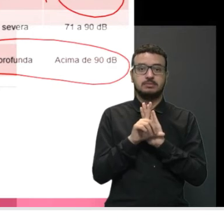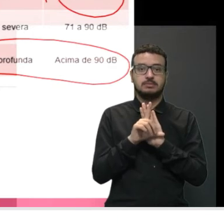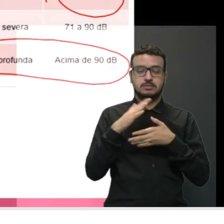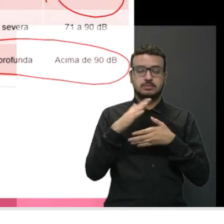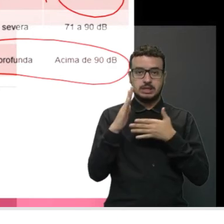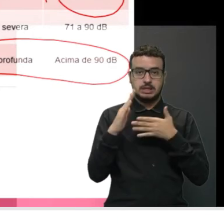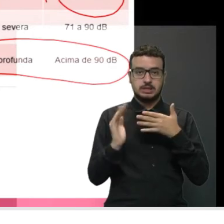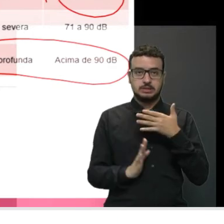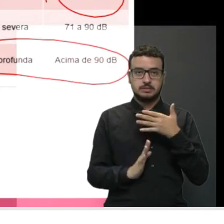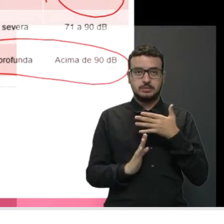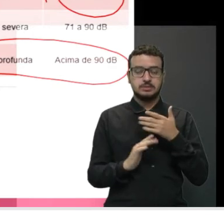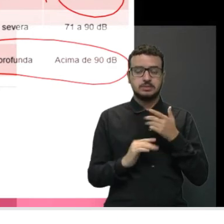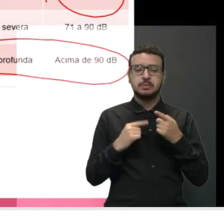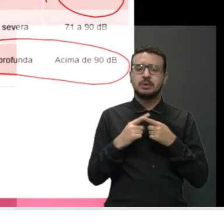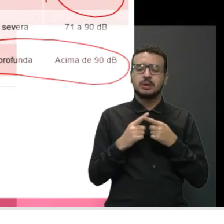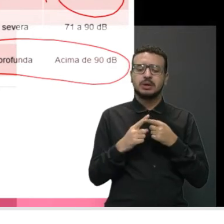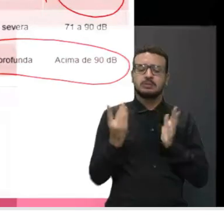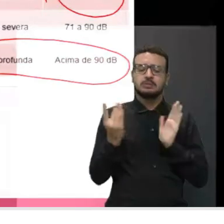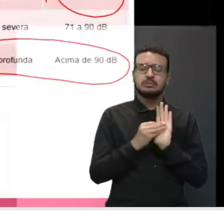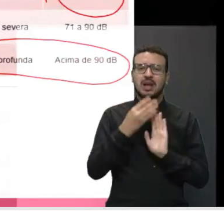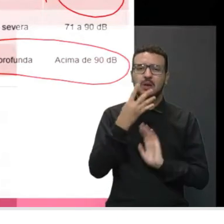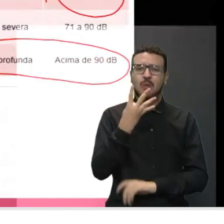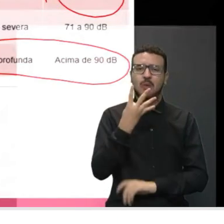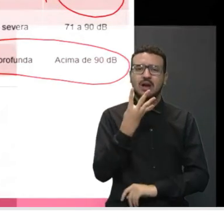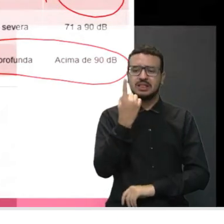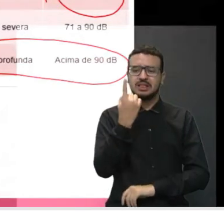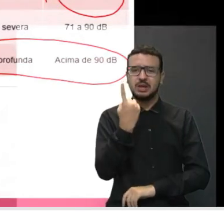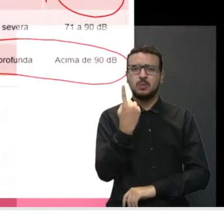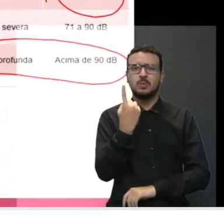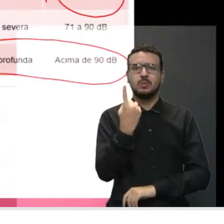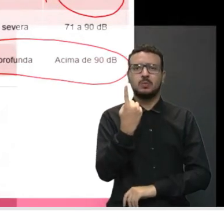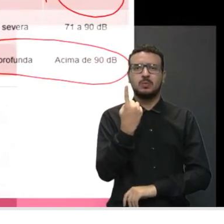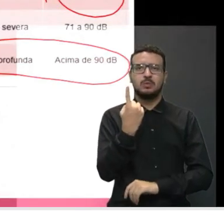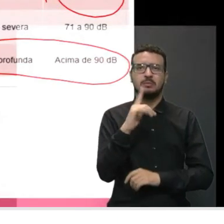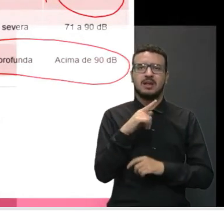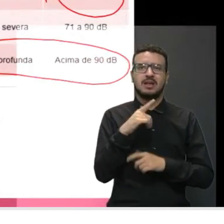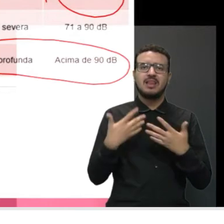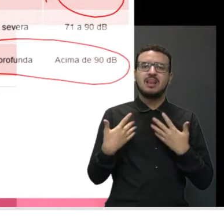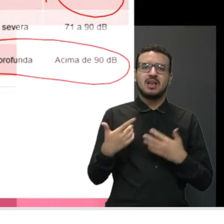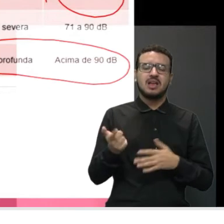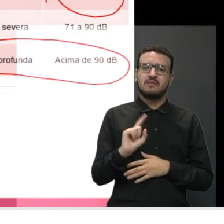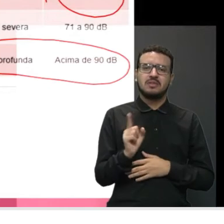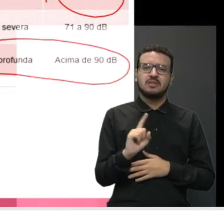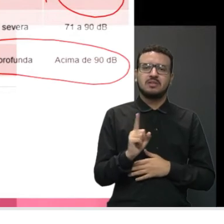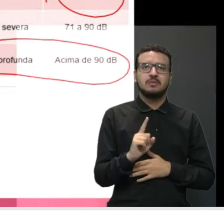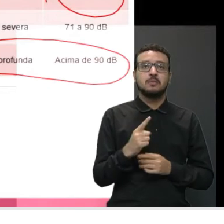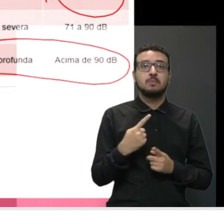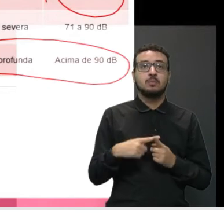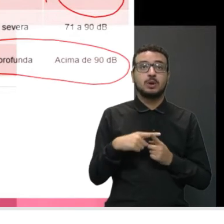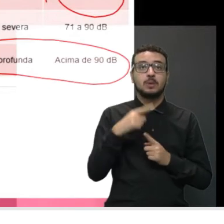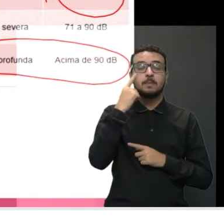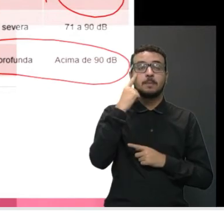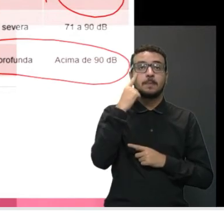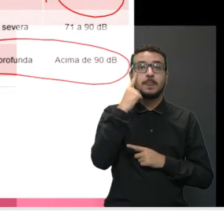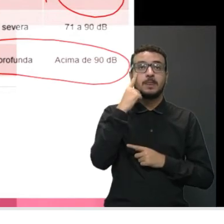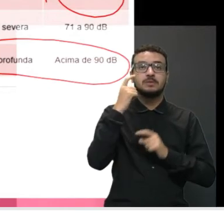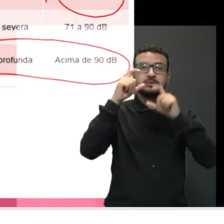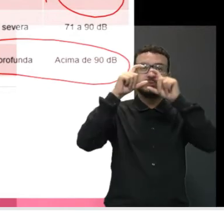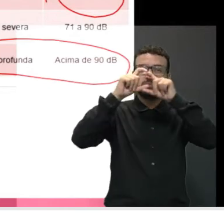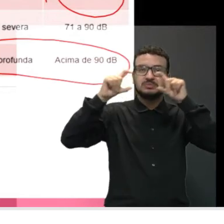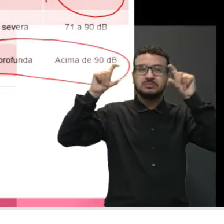a surdez leve, professora? Porque a faixa de comunicação humana